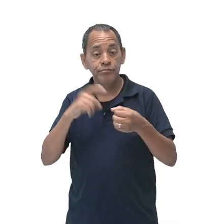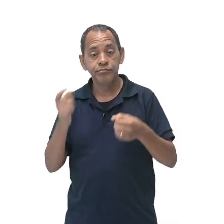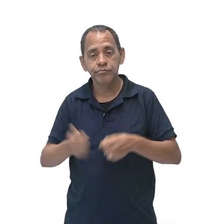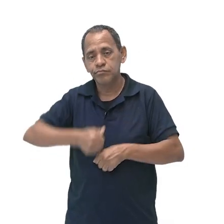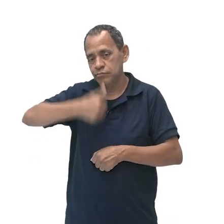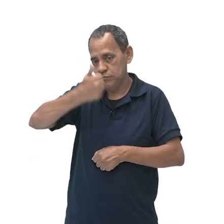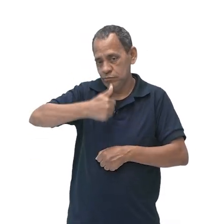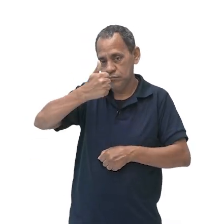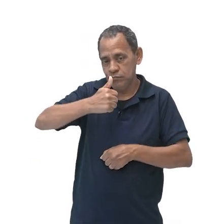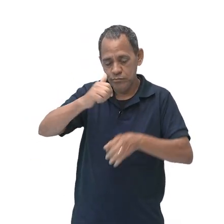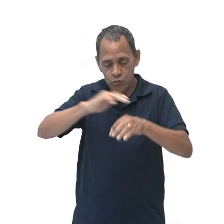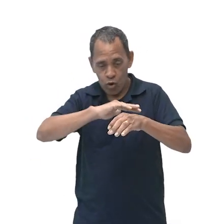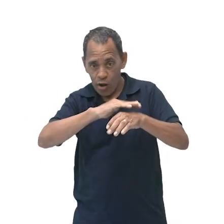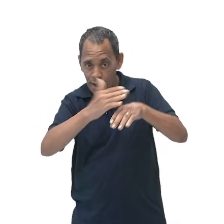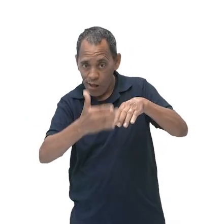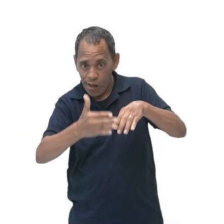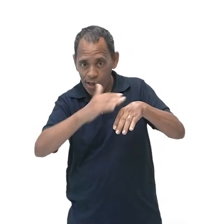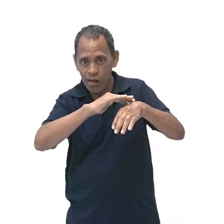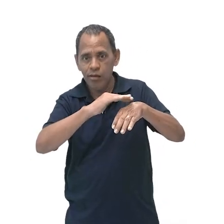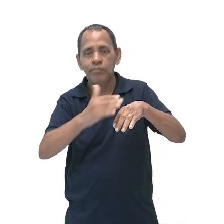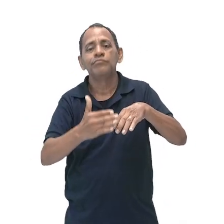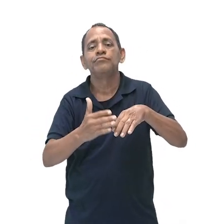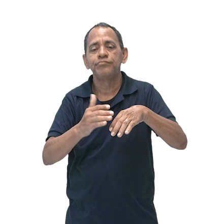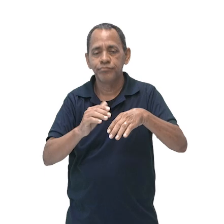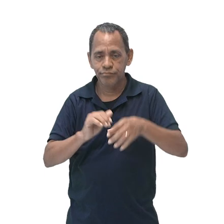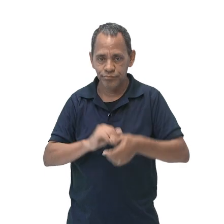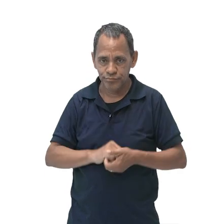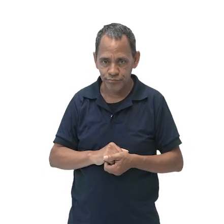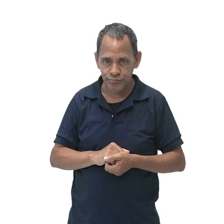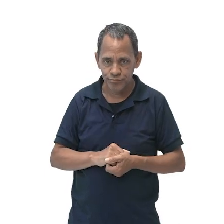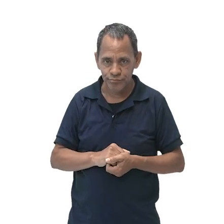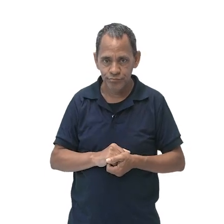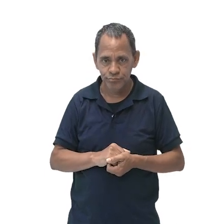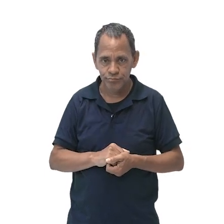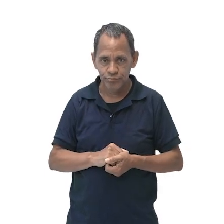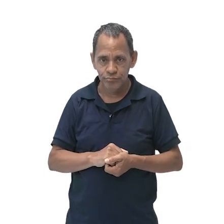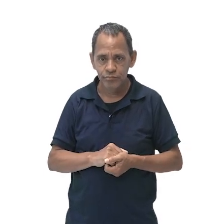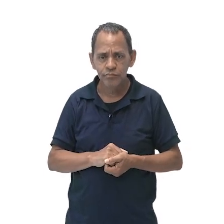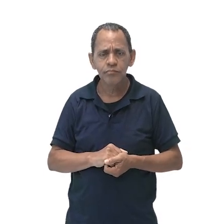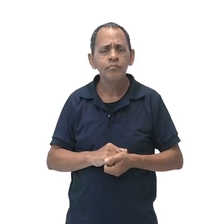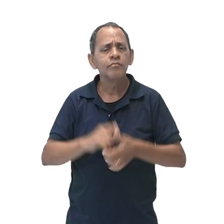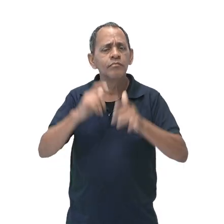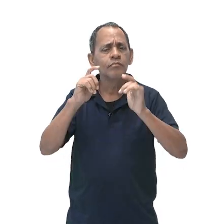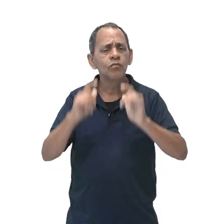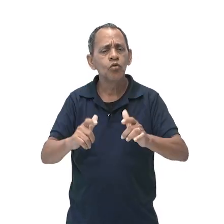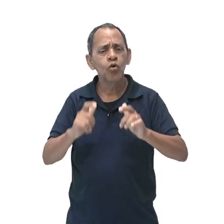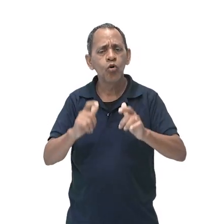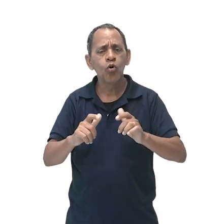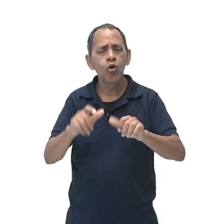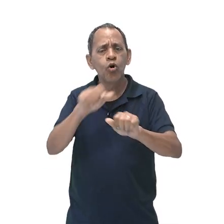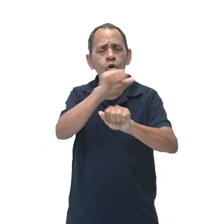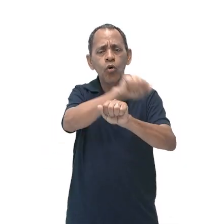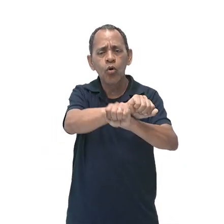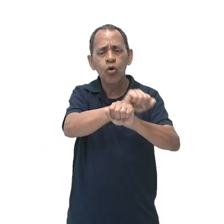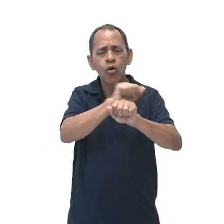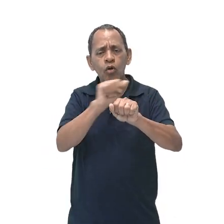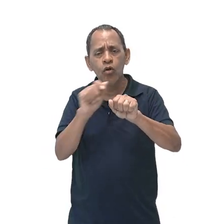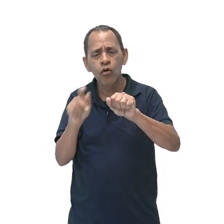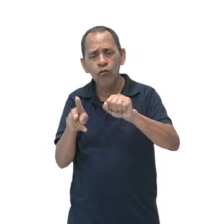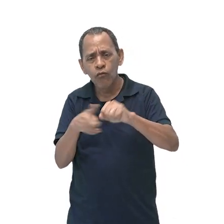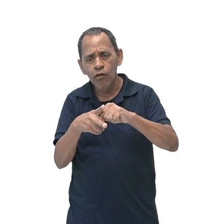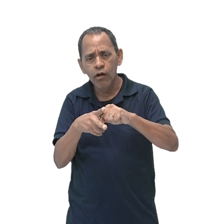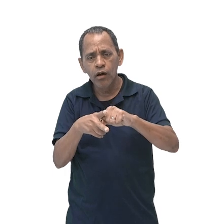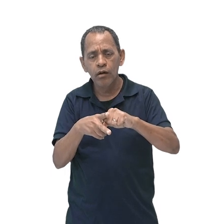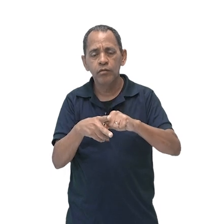da gruta. Então, gente, onde está o nosso advérbio aqui? Vamos lá, ao